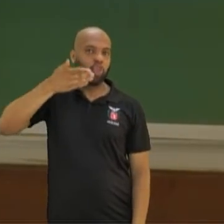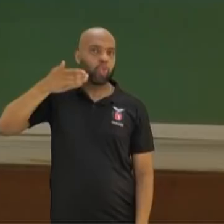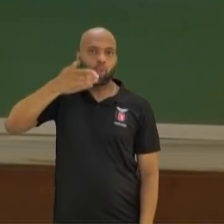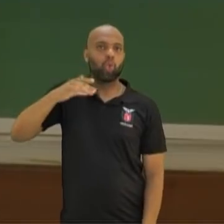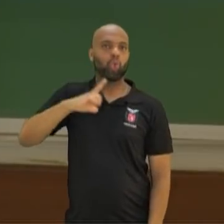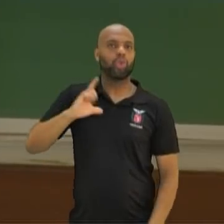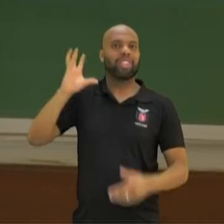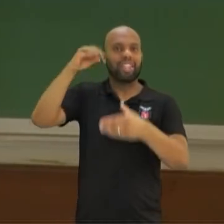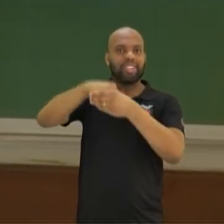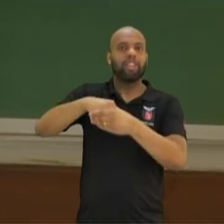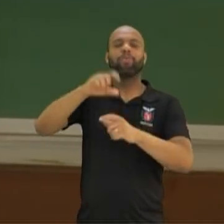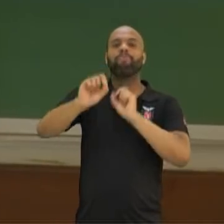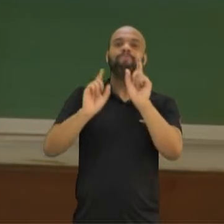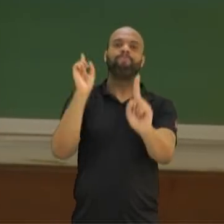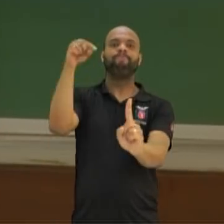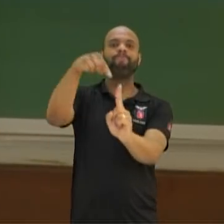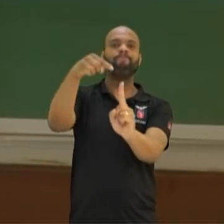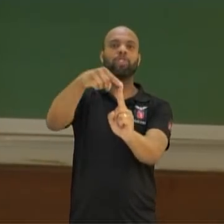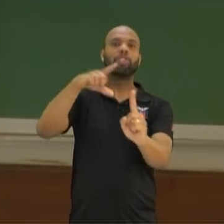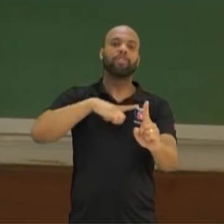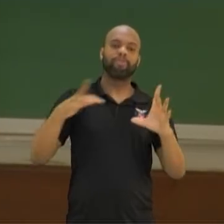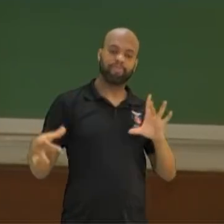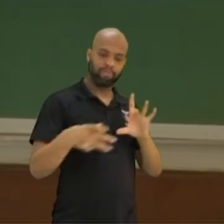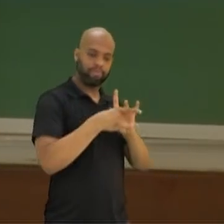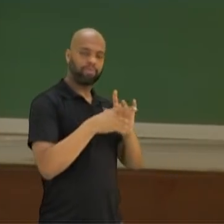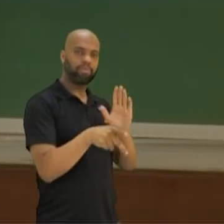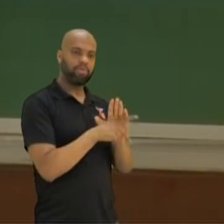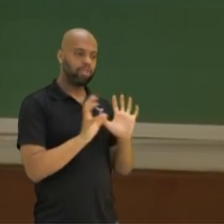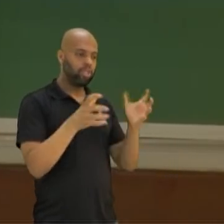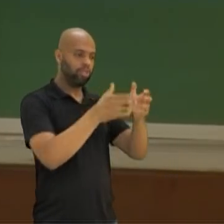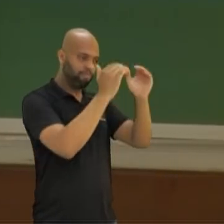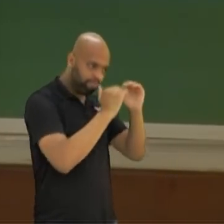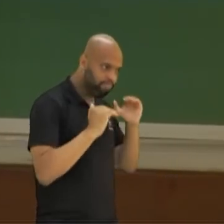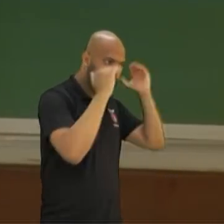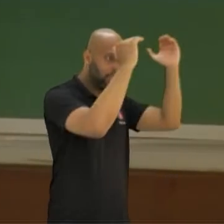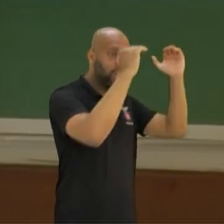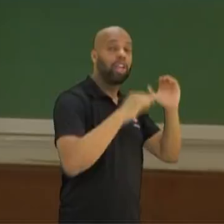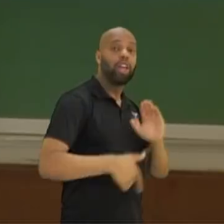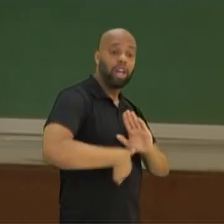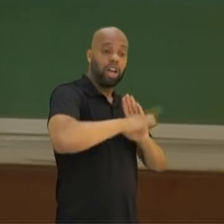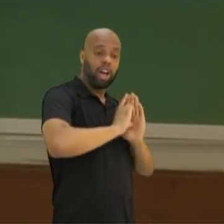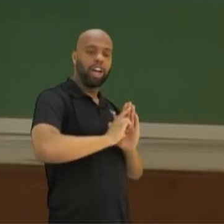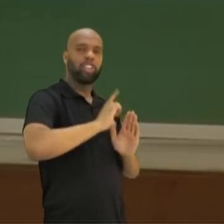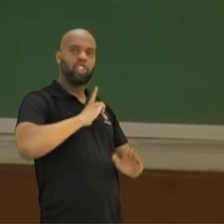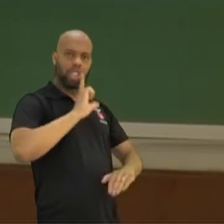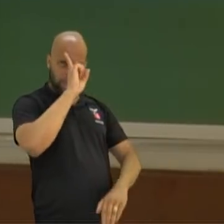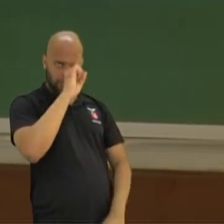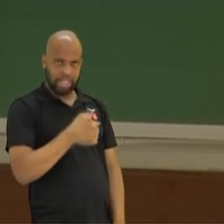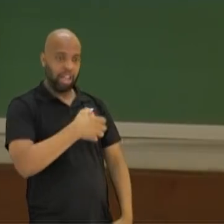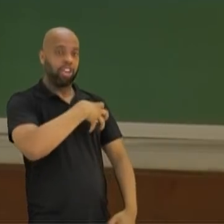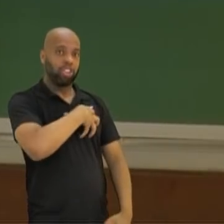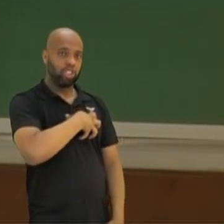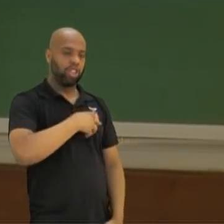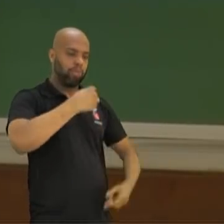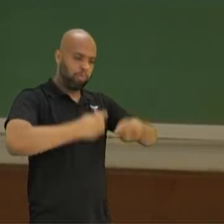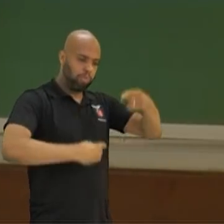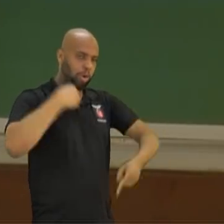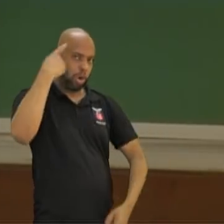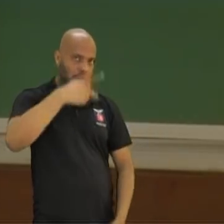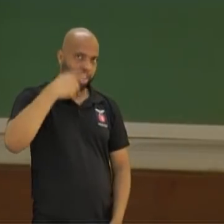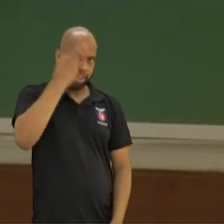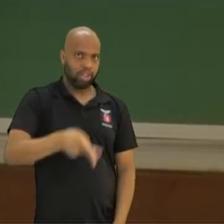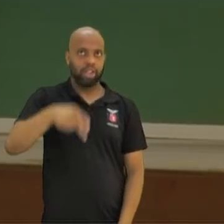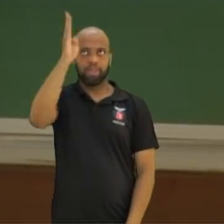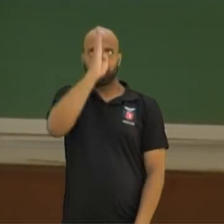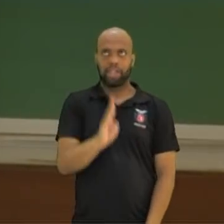daquela objetividade ligada àquelas elites que antes predominavam no sentido político dentro do território